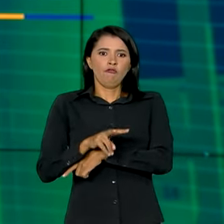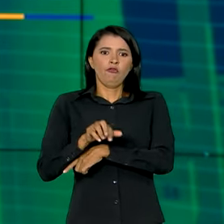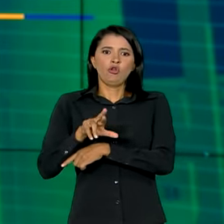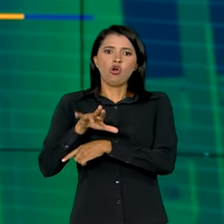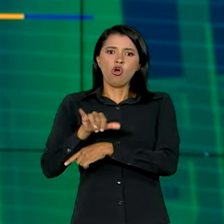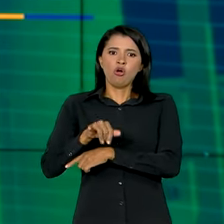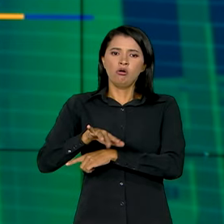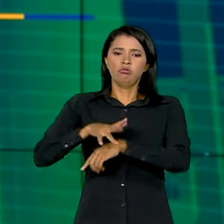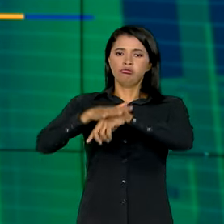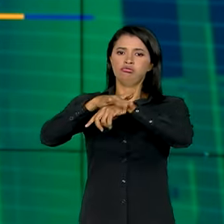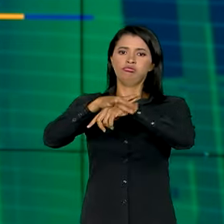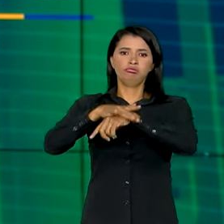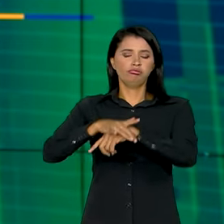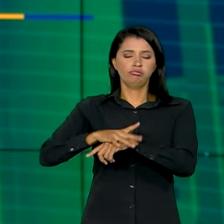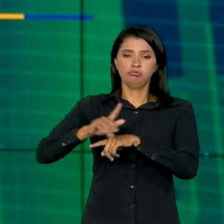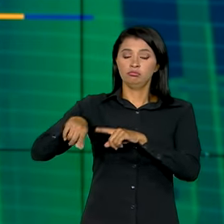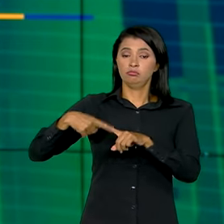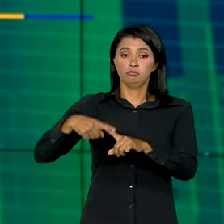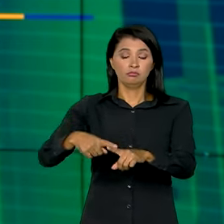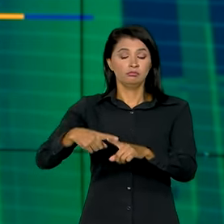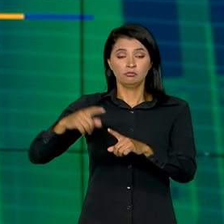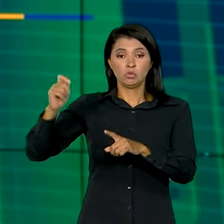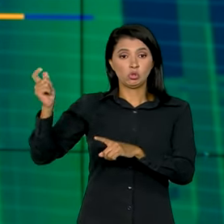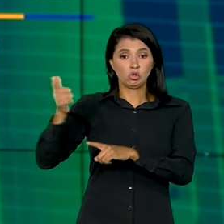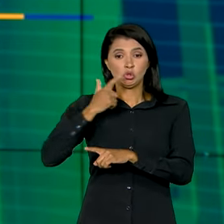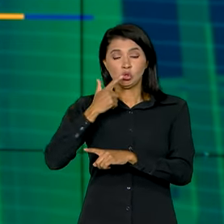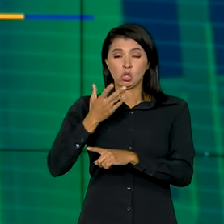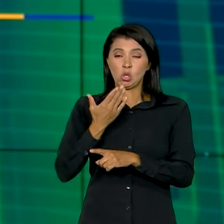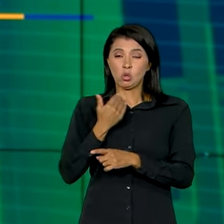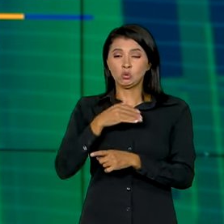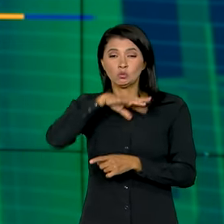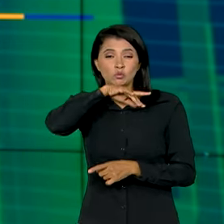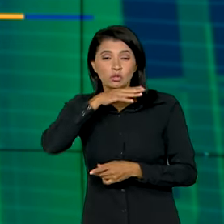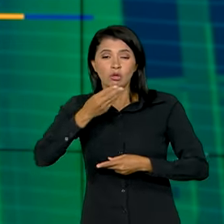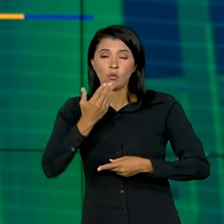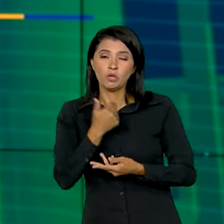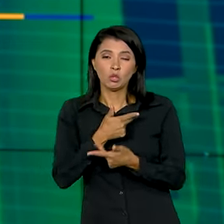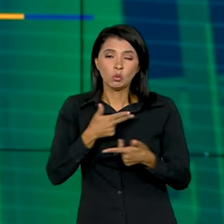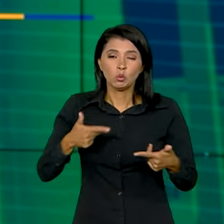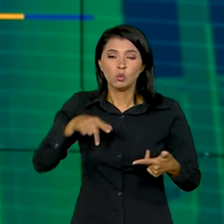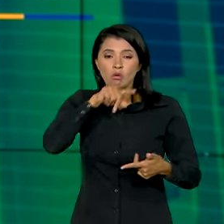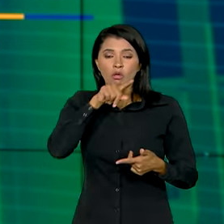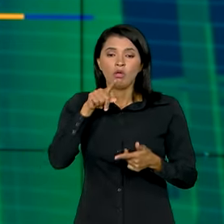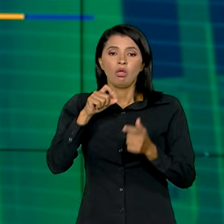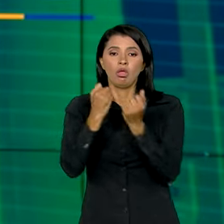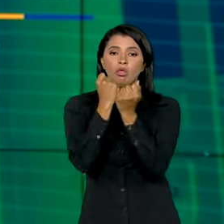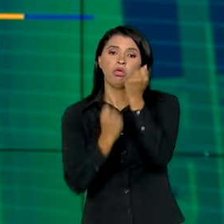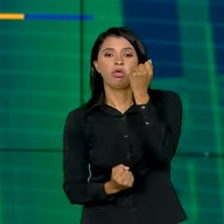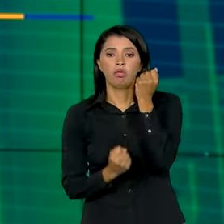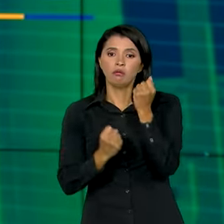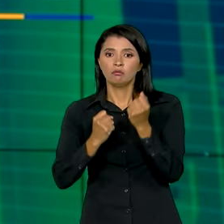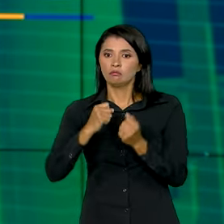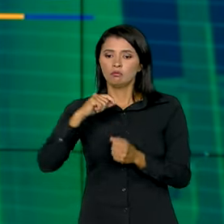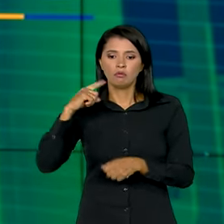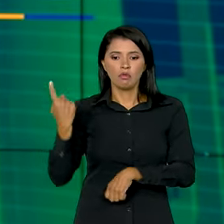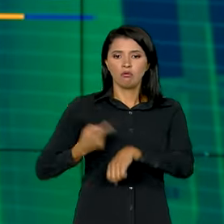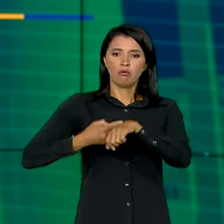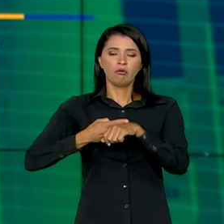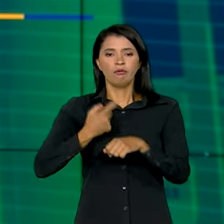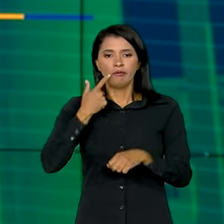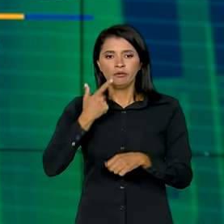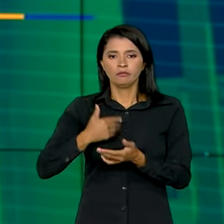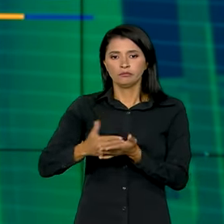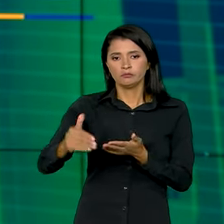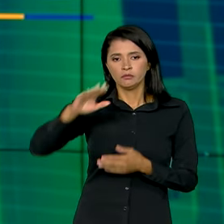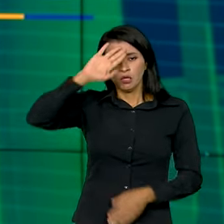soma de foli sol desidratação e má alimentação afetam a imunidade e de forma repentina aparecem a